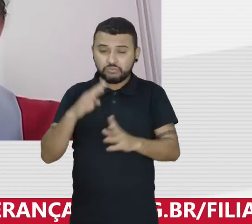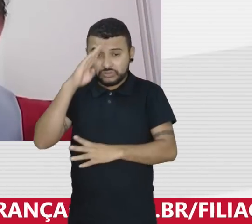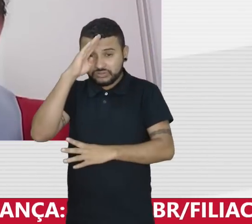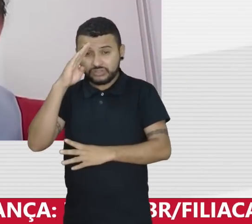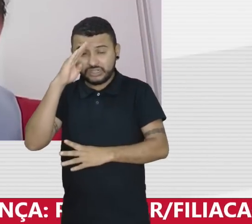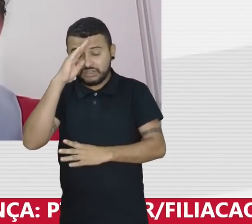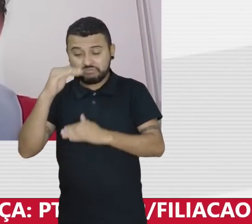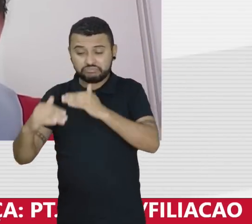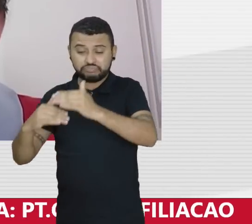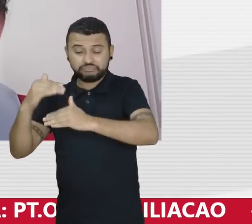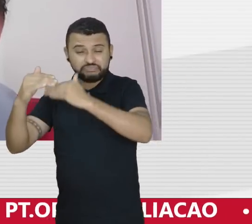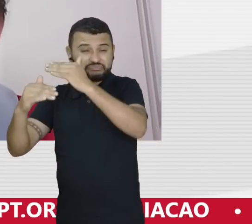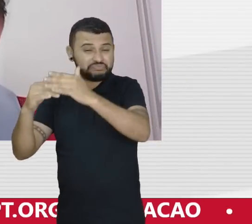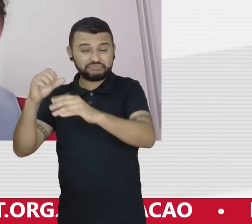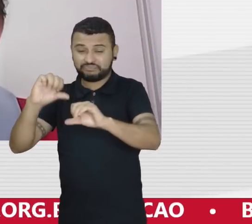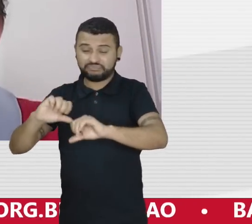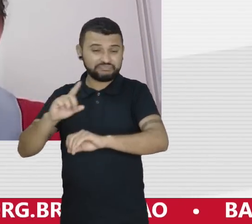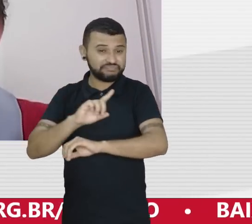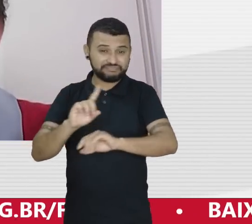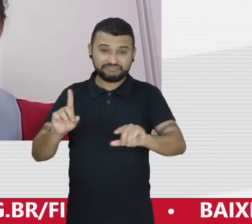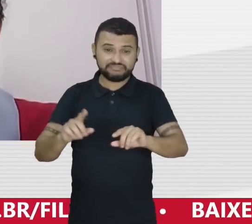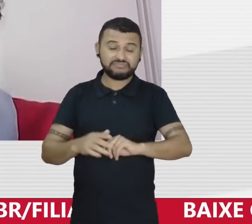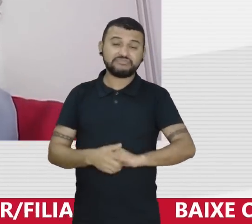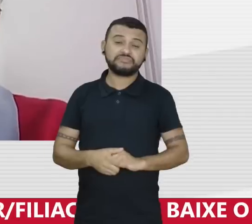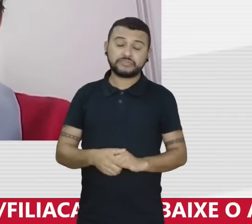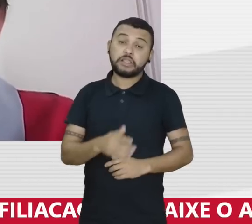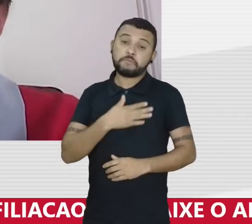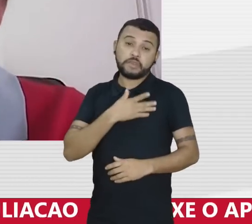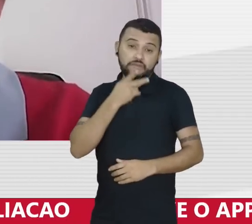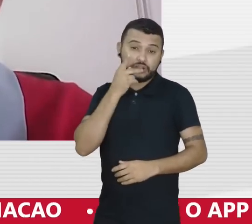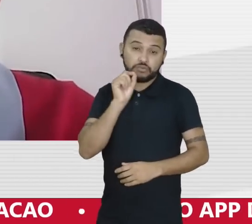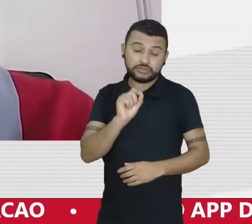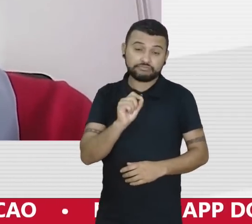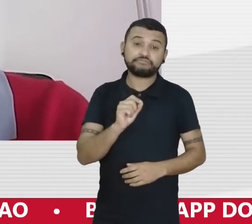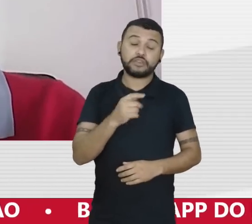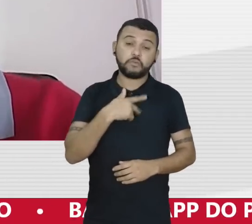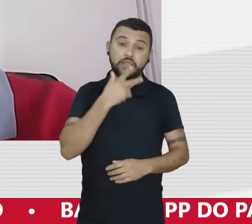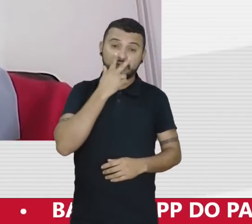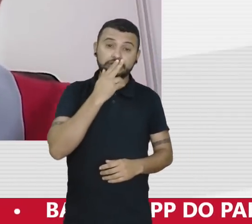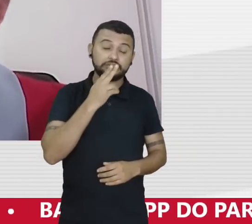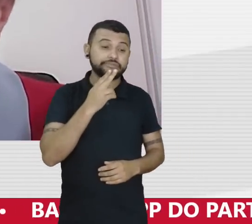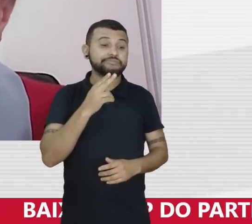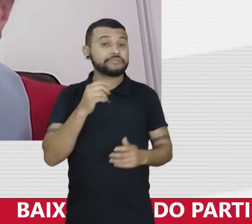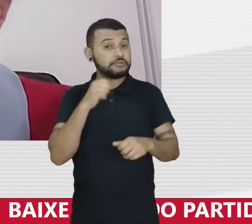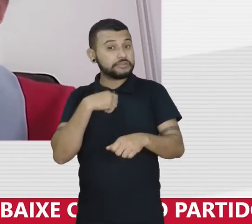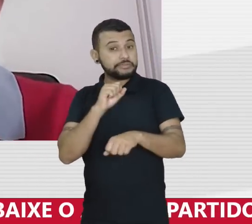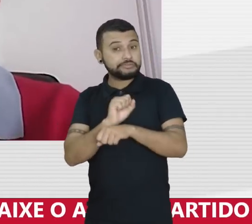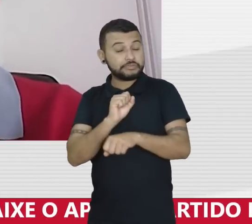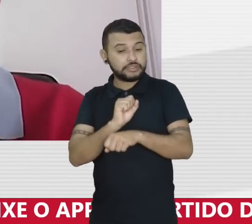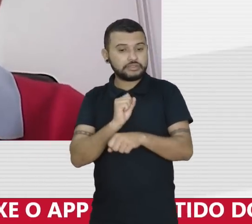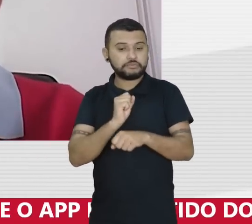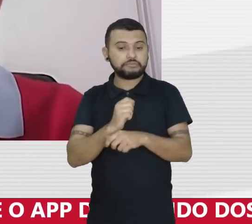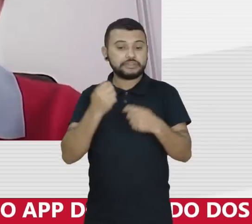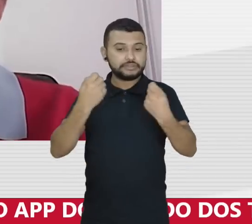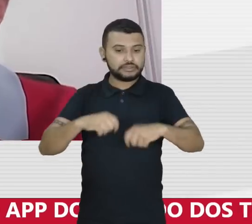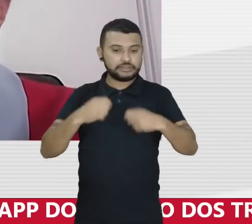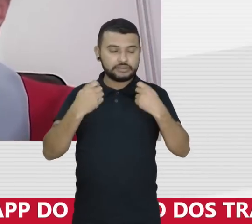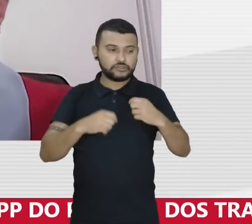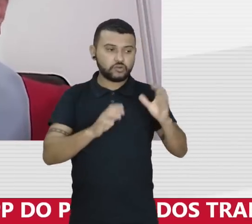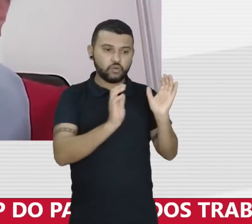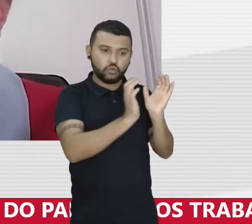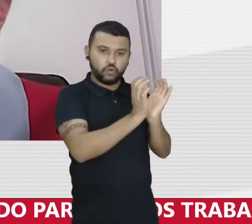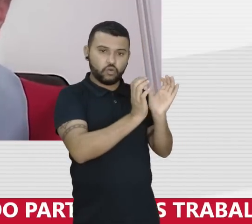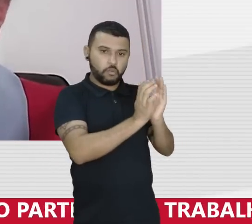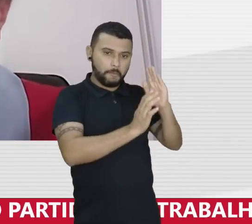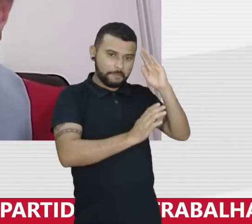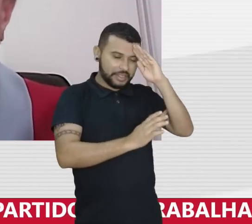de desenvolvimento. Então, eu acho que realmente espero, né, que prevaleça nas Forças Armadas